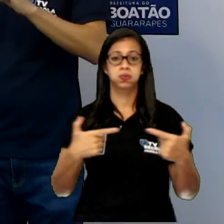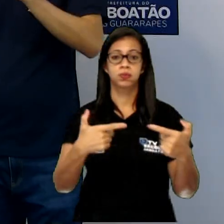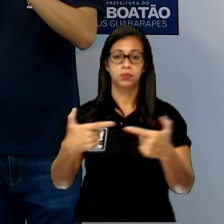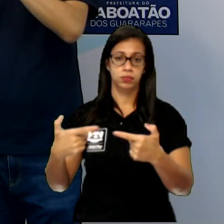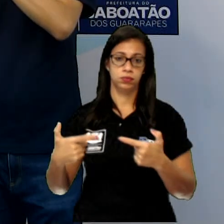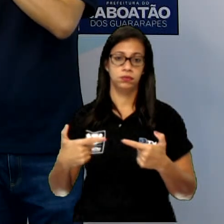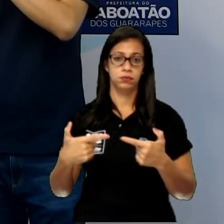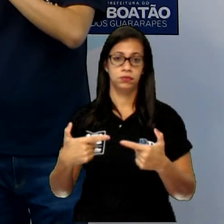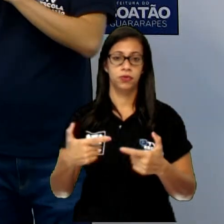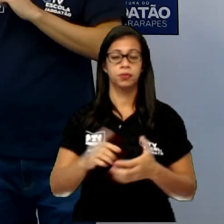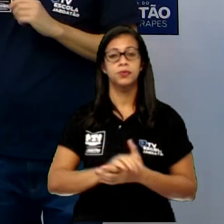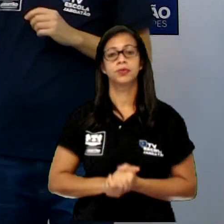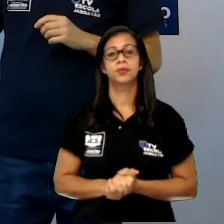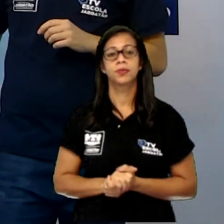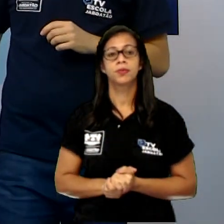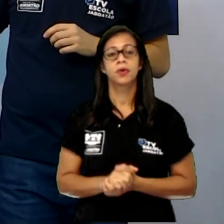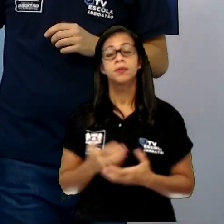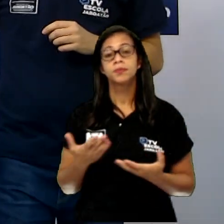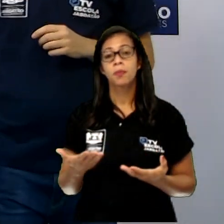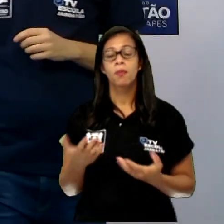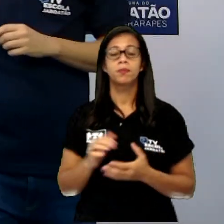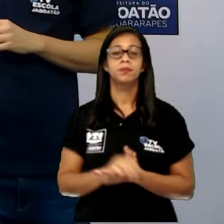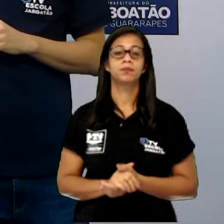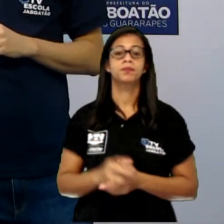só, eu trouxe aqui para vocês destacado